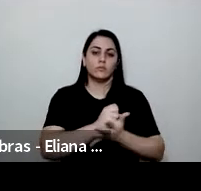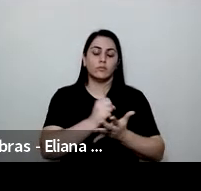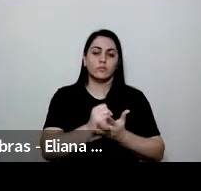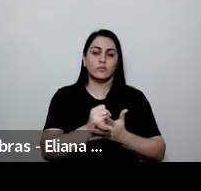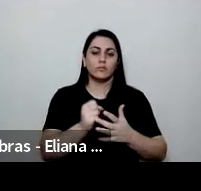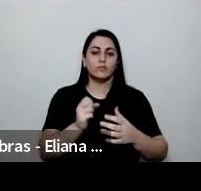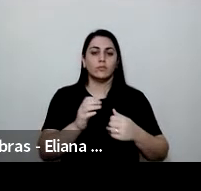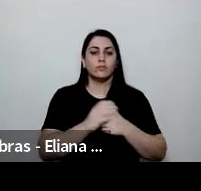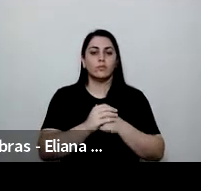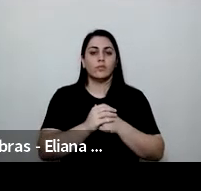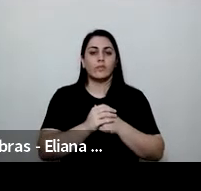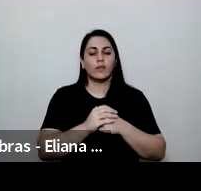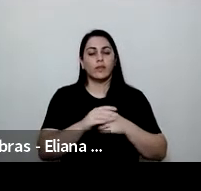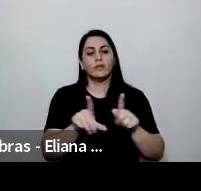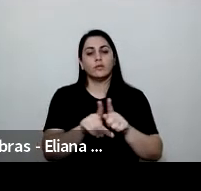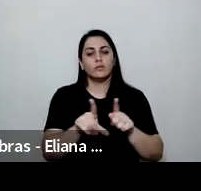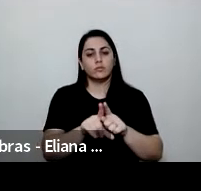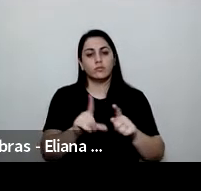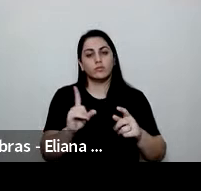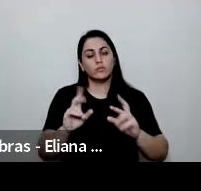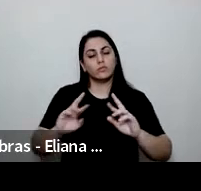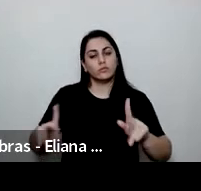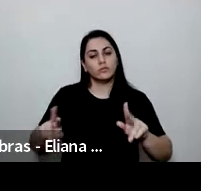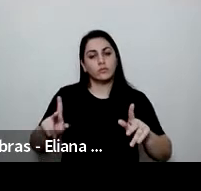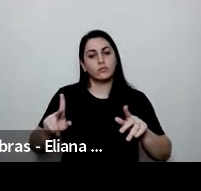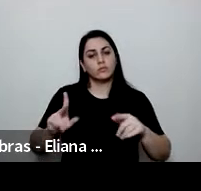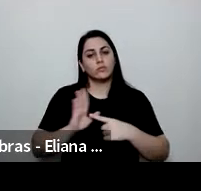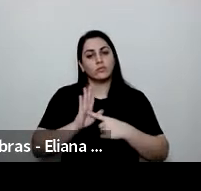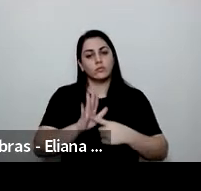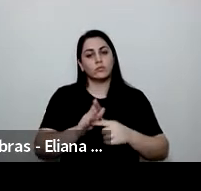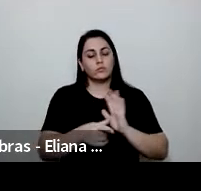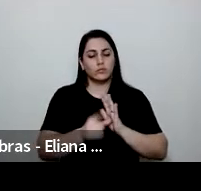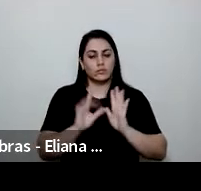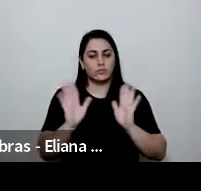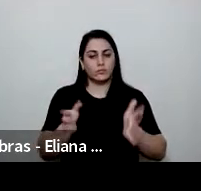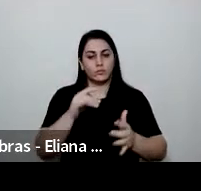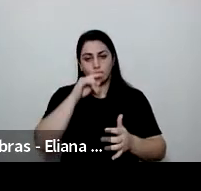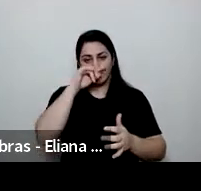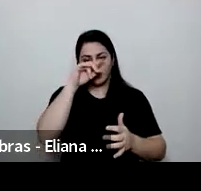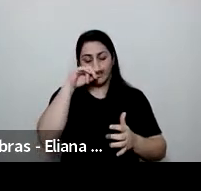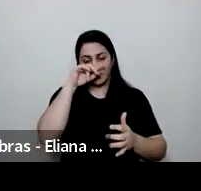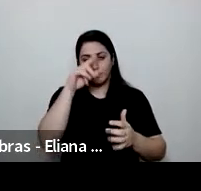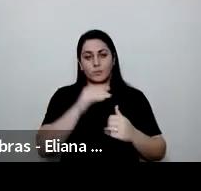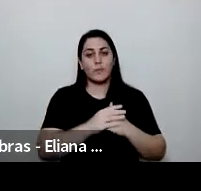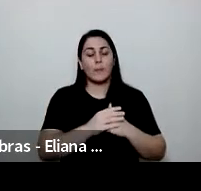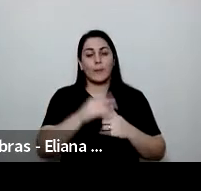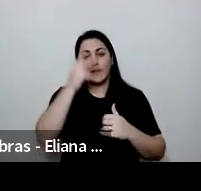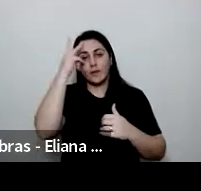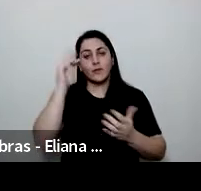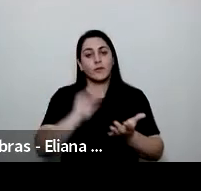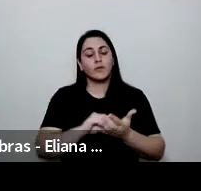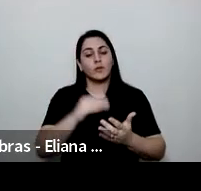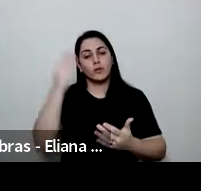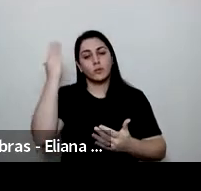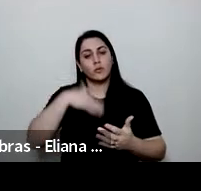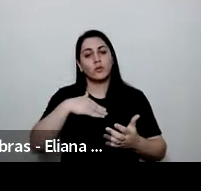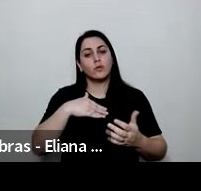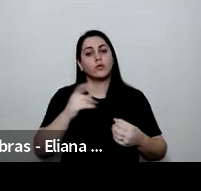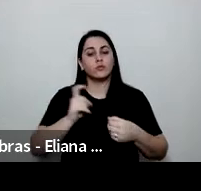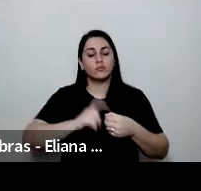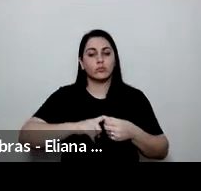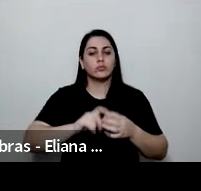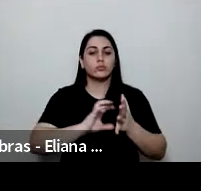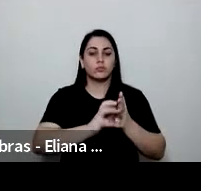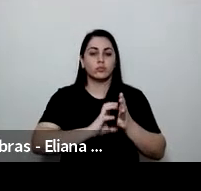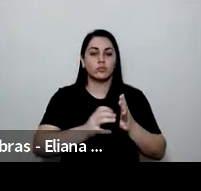unilateralmente e contrariedades ao disposto na citada Eu só acho que o requerente não comprovou encontra filiado a partido